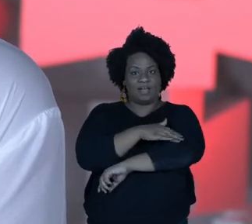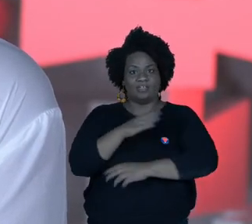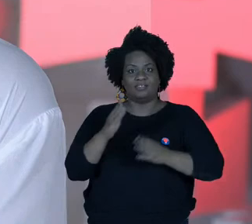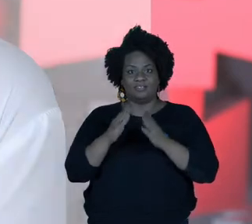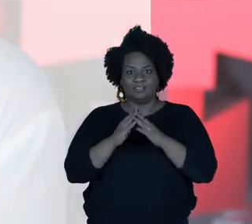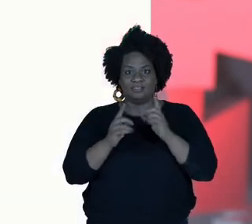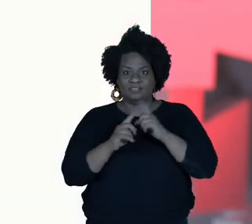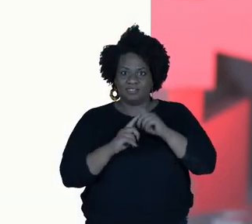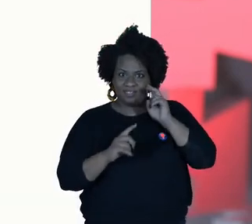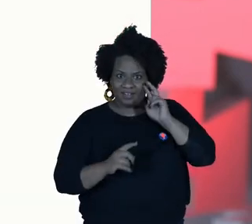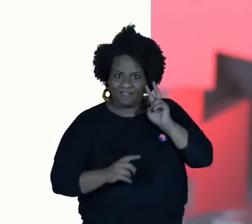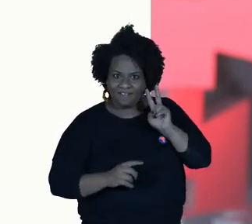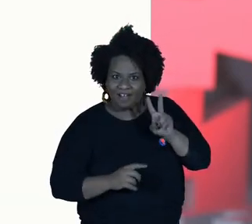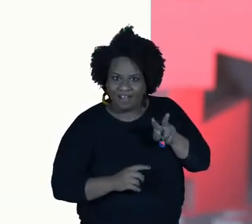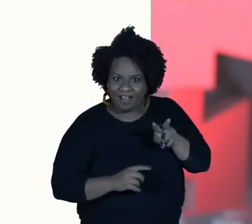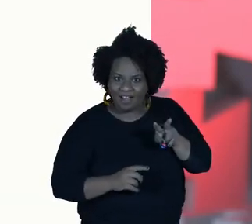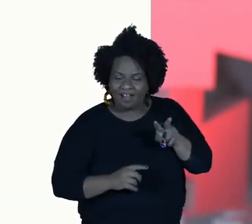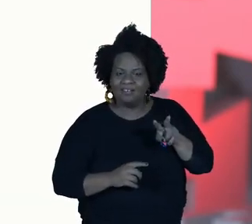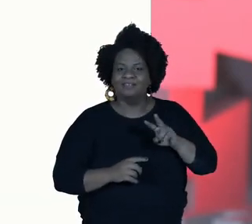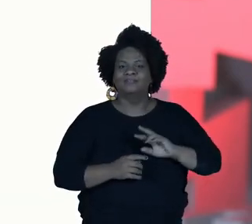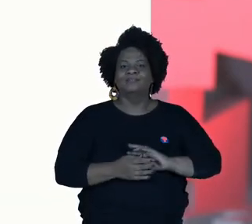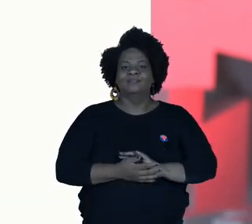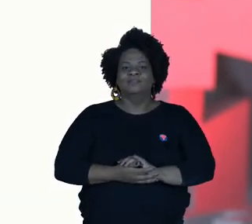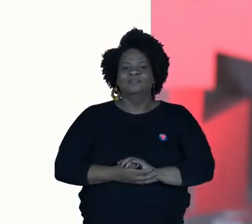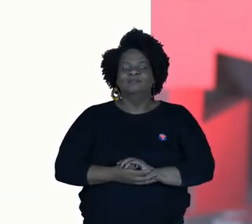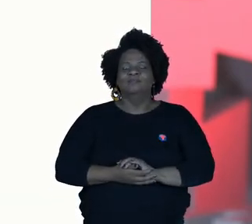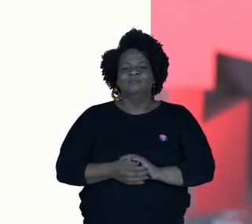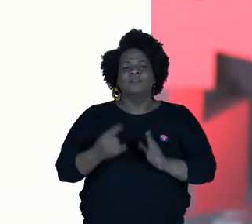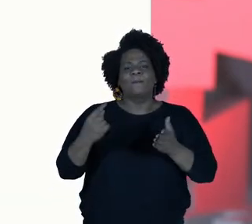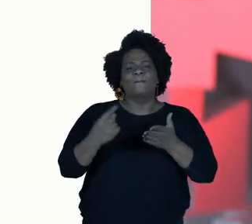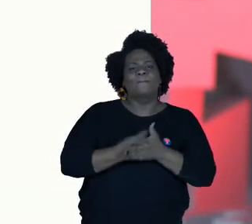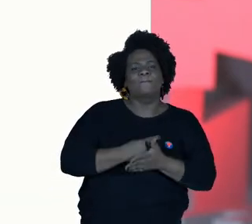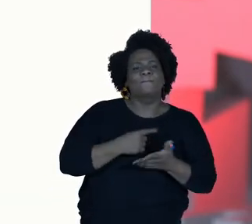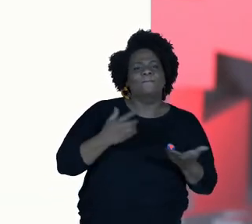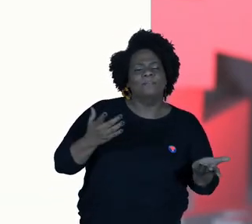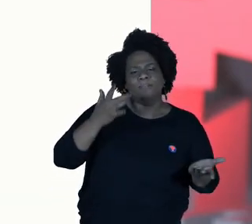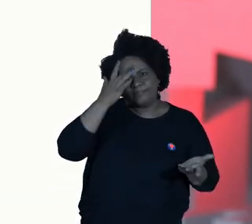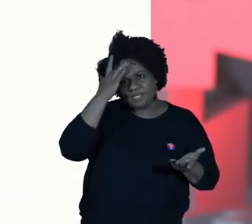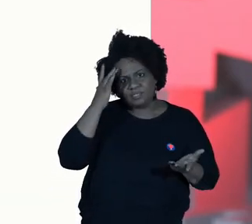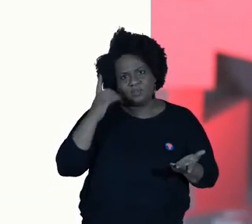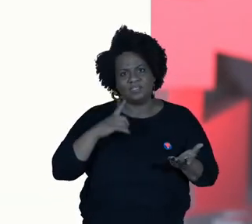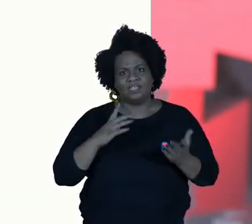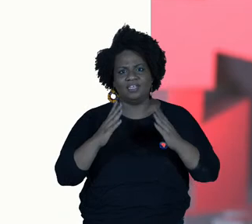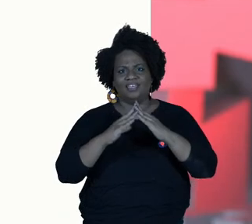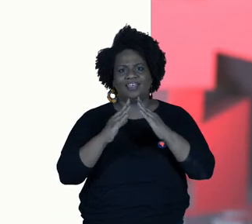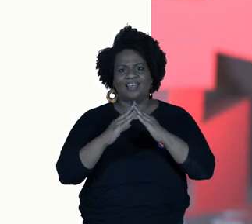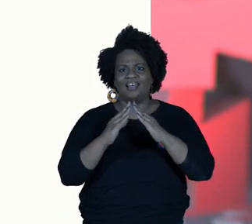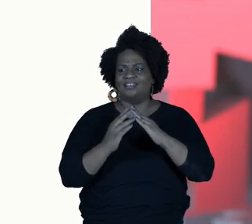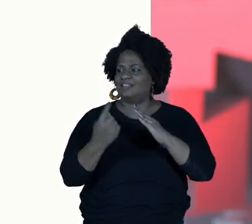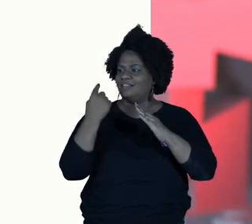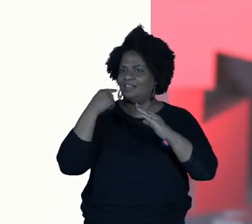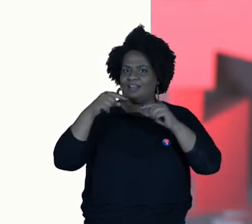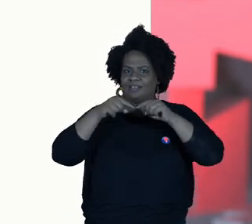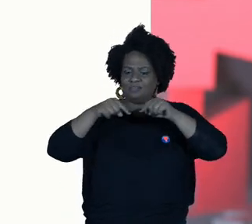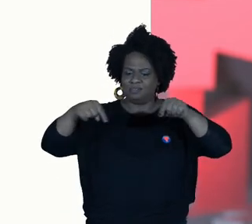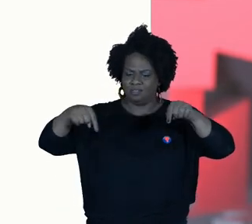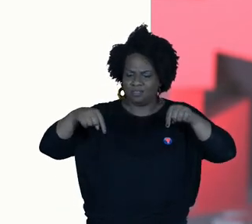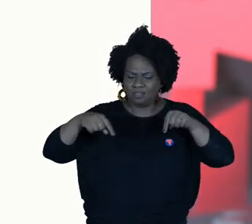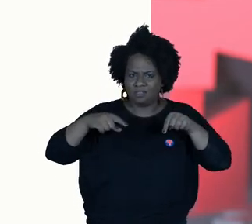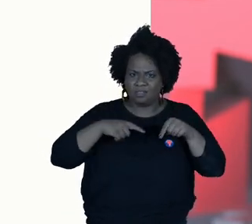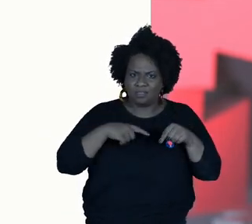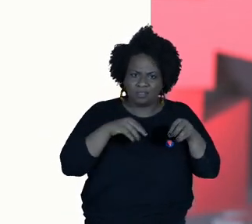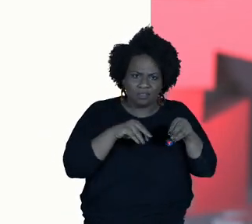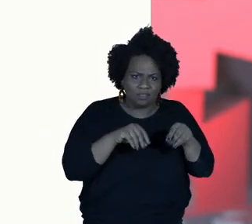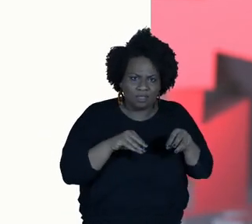né? Um triângulo. E eu perguntei, Mari, essas pessoas têm quintal? Essas pessoas têm um pouco de terra?